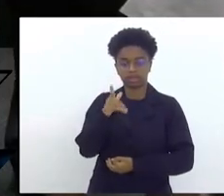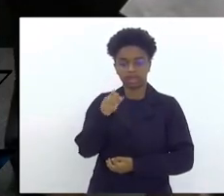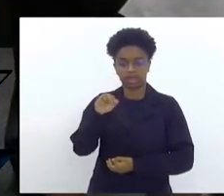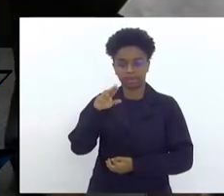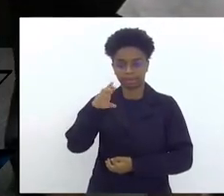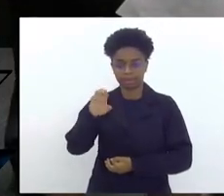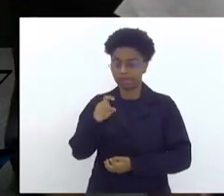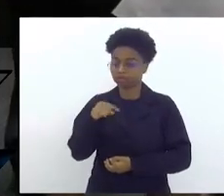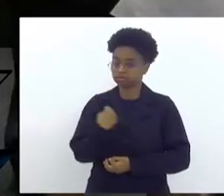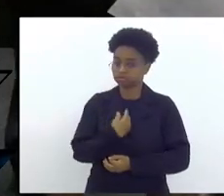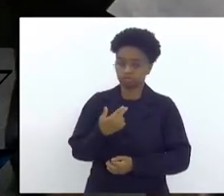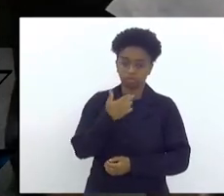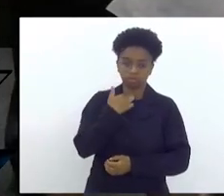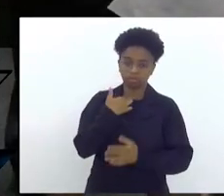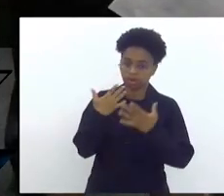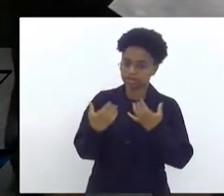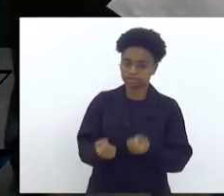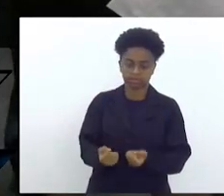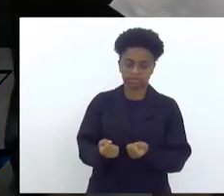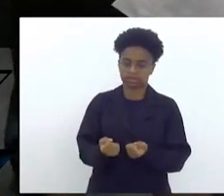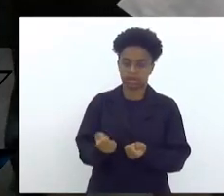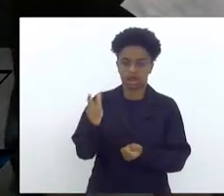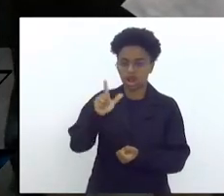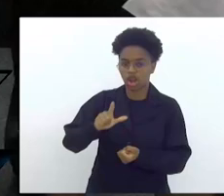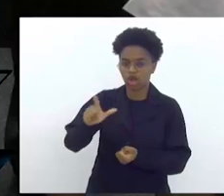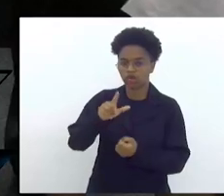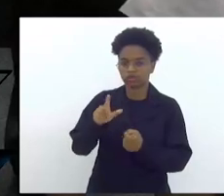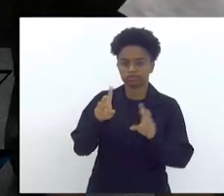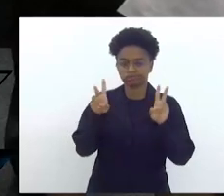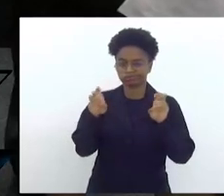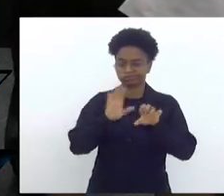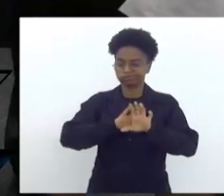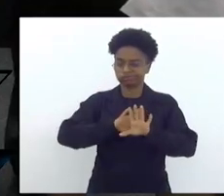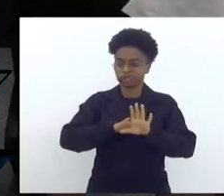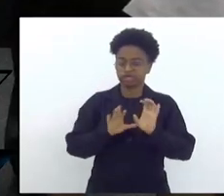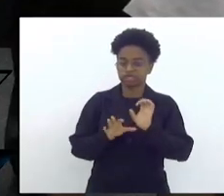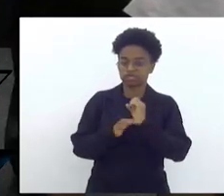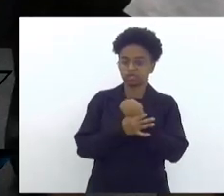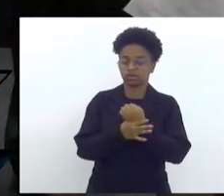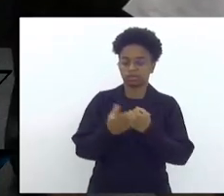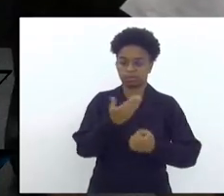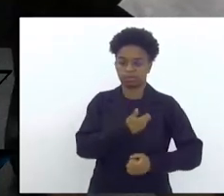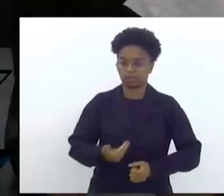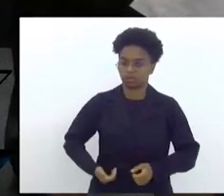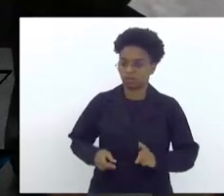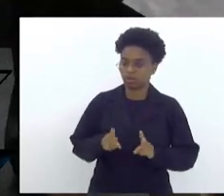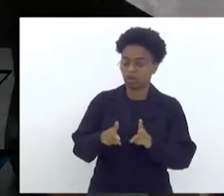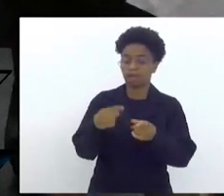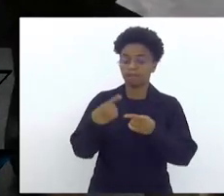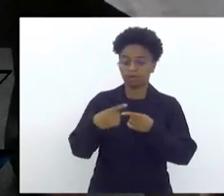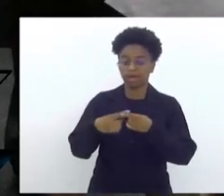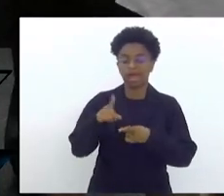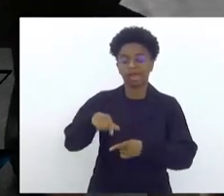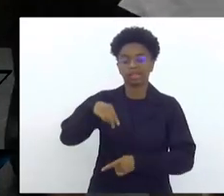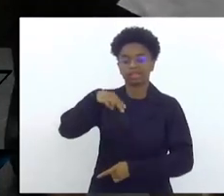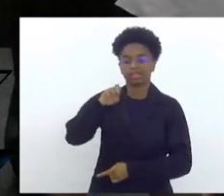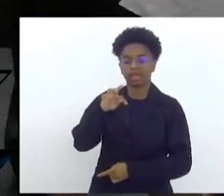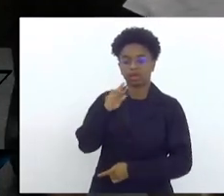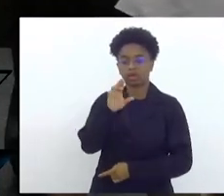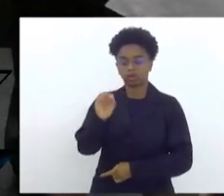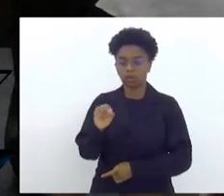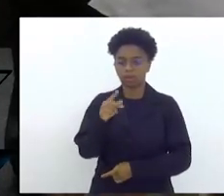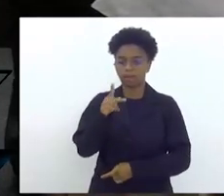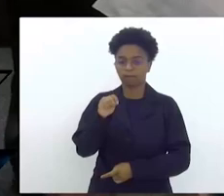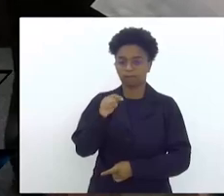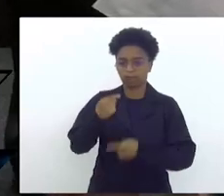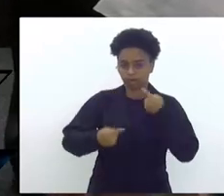absurdo Não podemos aceitar que essa lógica de Segurança Pública permaneça porque senão é a necropolítica é a política da Morte